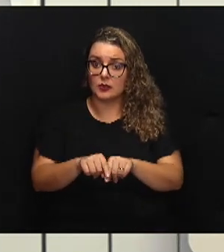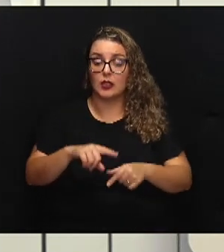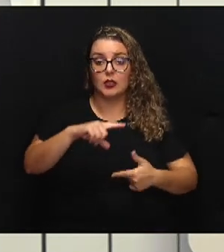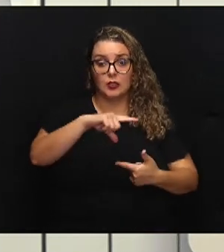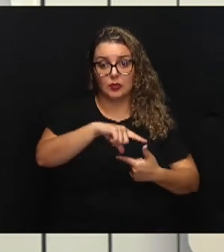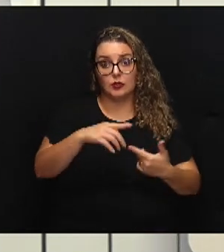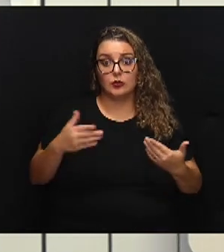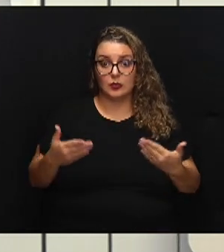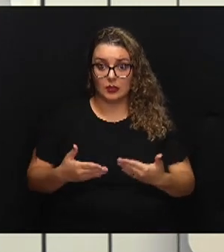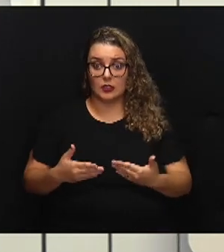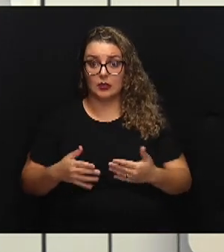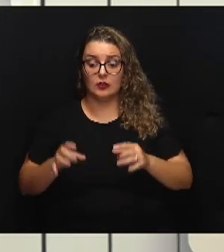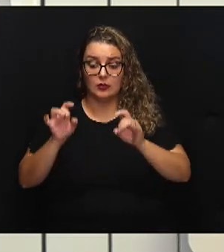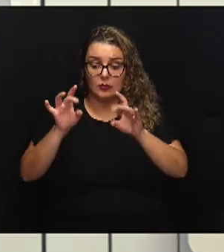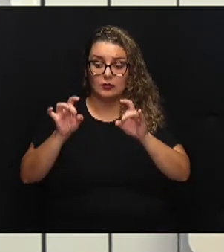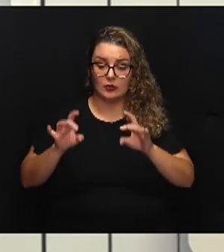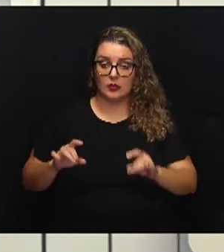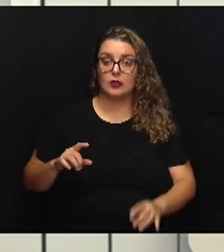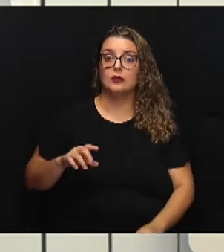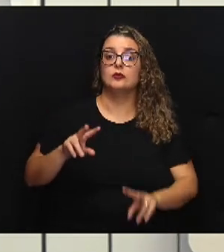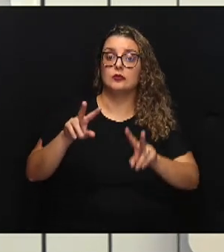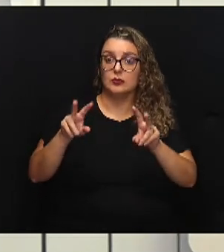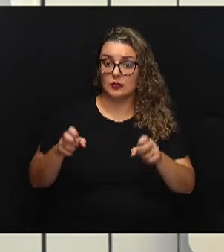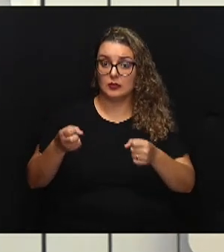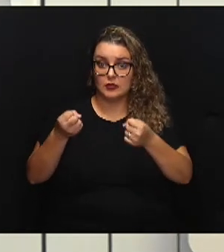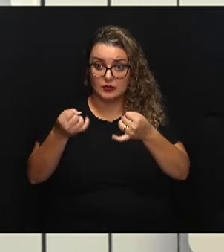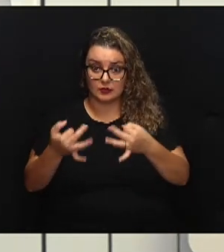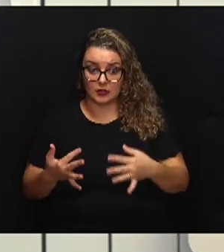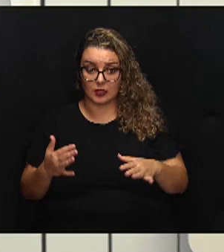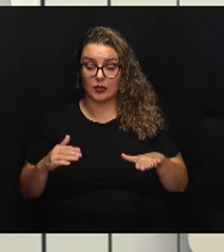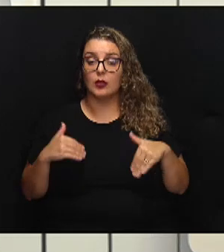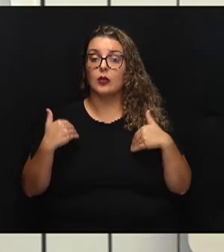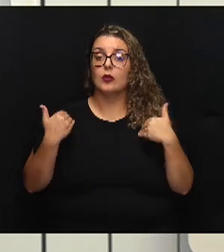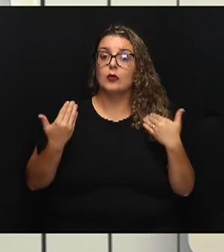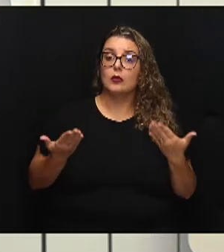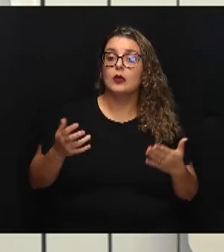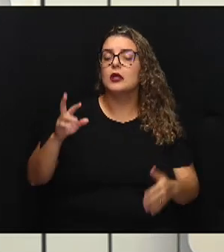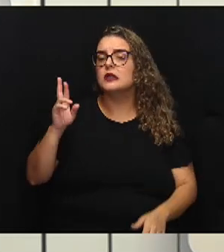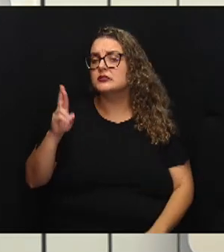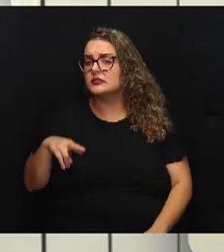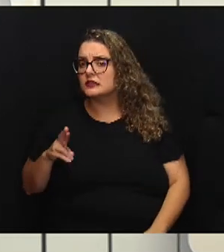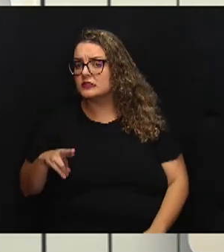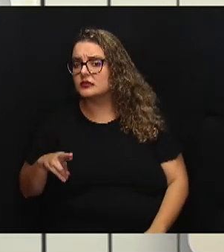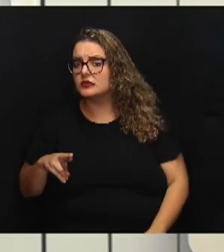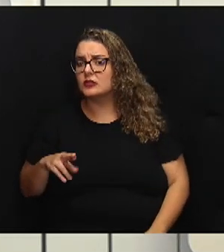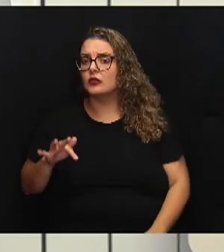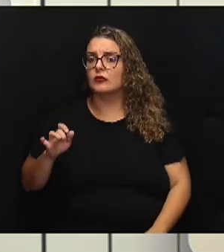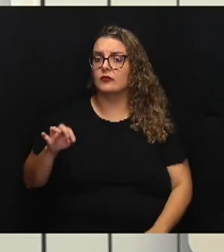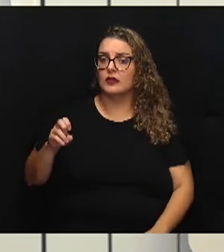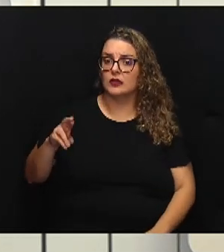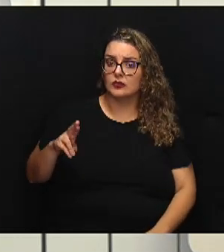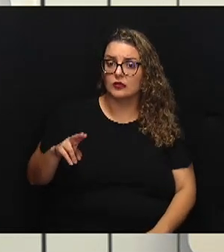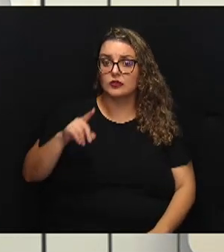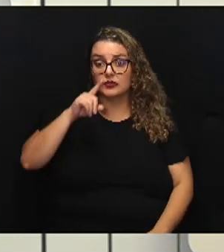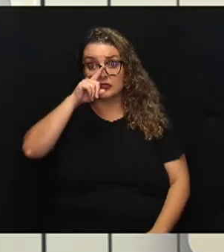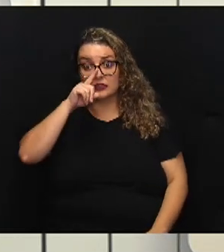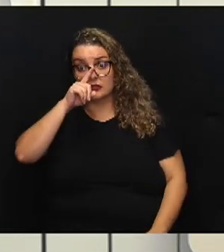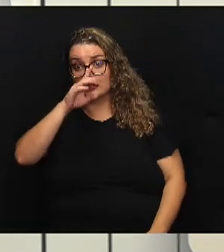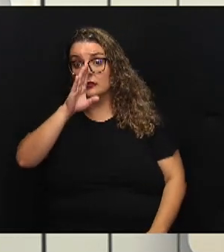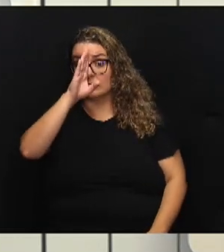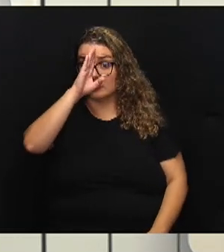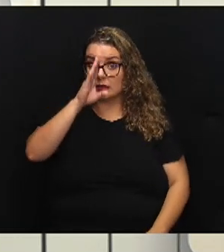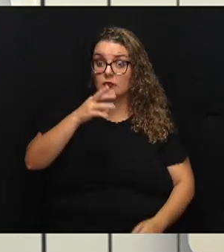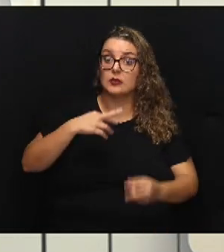de hoje, uma especialista no assunto vai explicar quais são as causas, os fatores de risco,